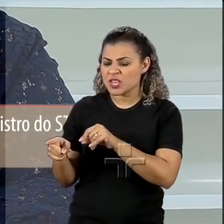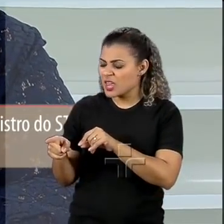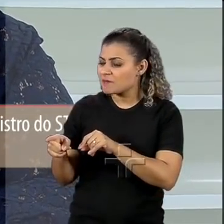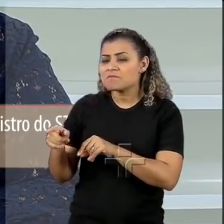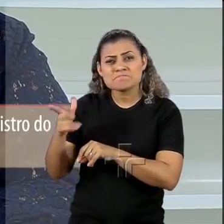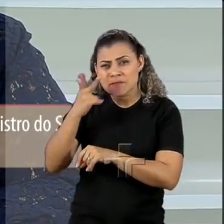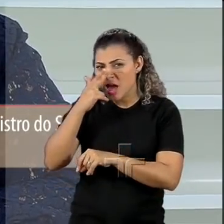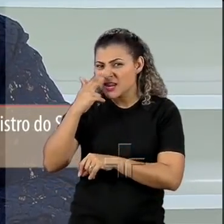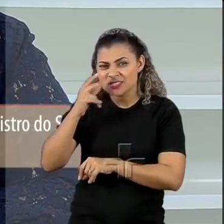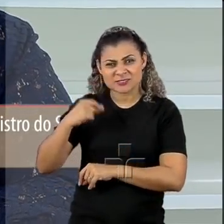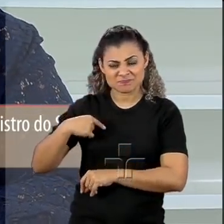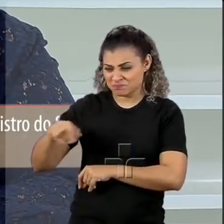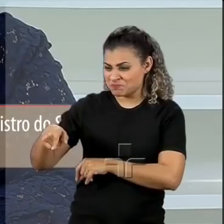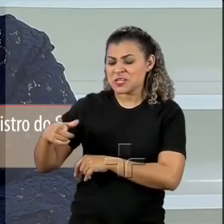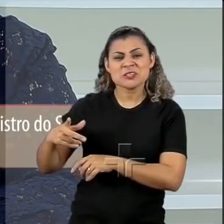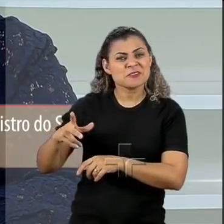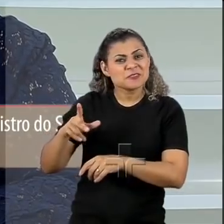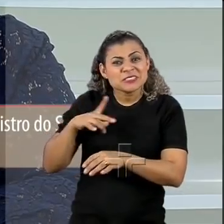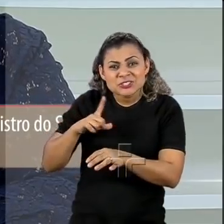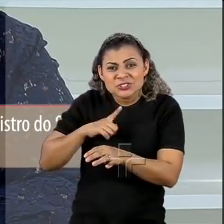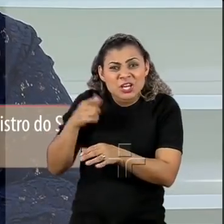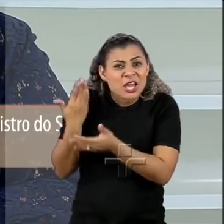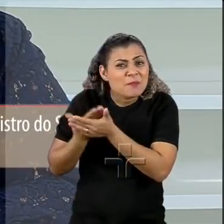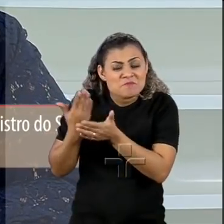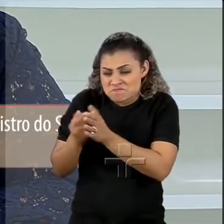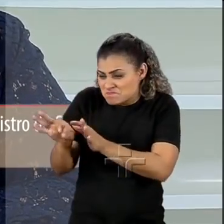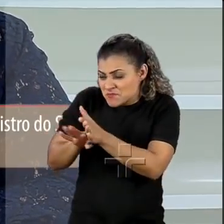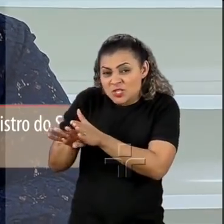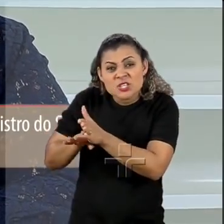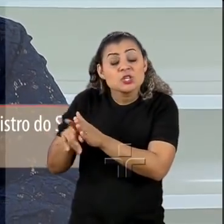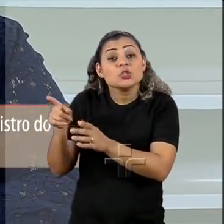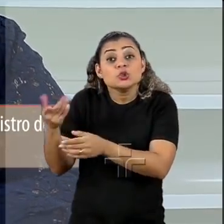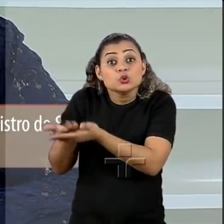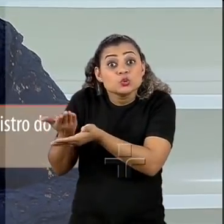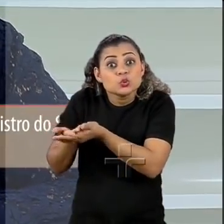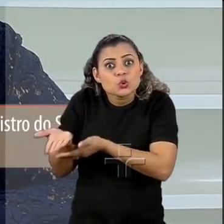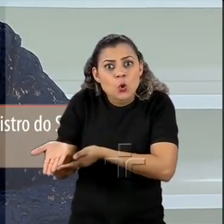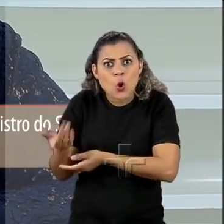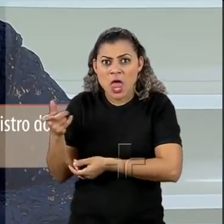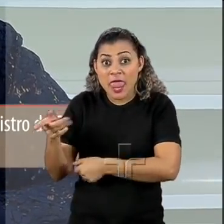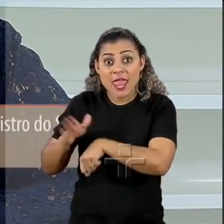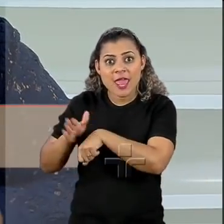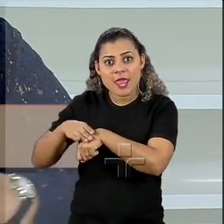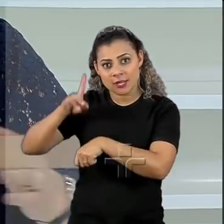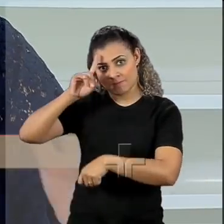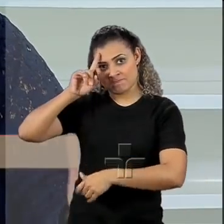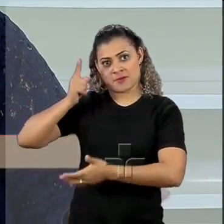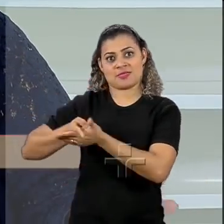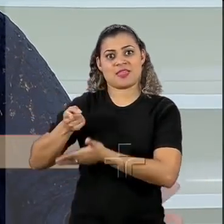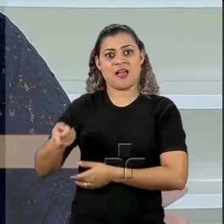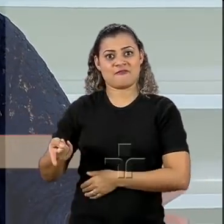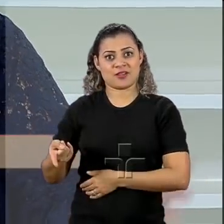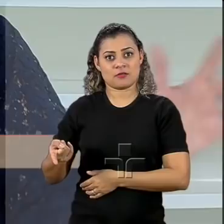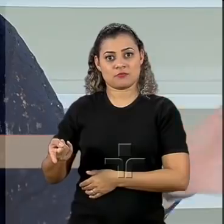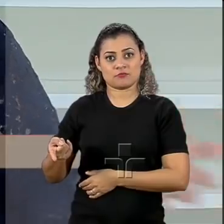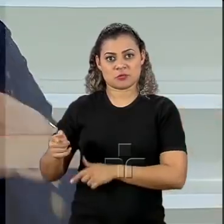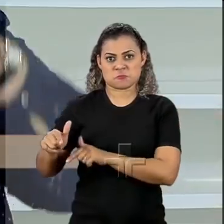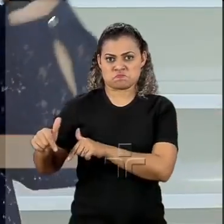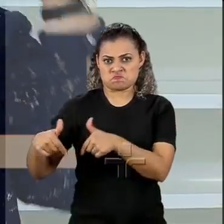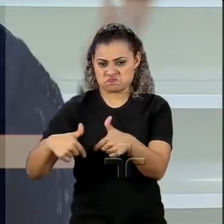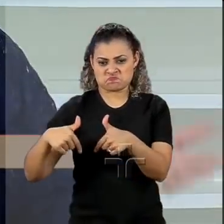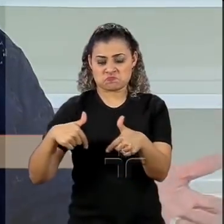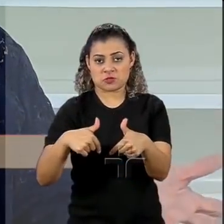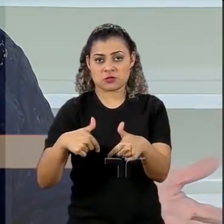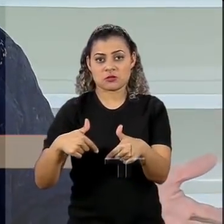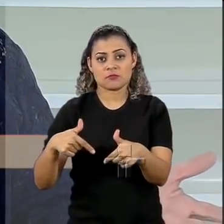vocacionado para isso, tinha especialização para isso, que comandava todo este trabalho. Isso não foi feito, só foi feito